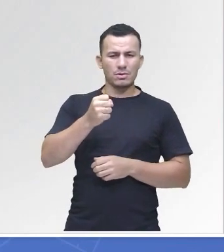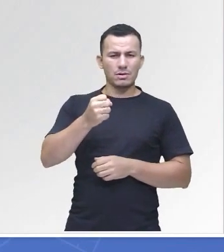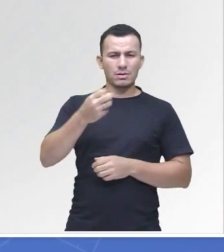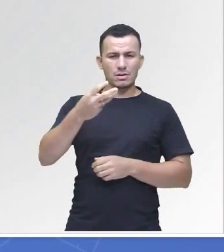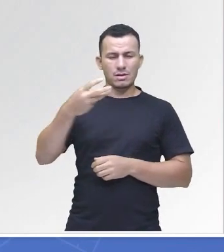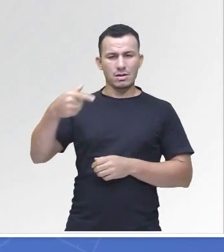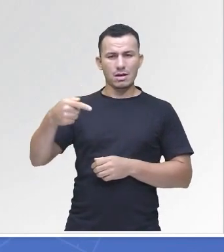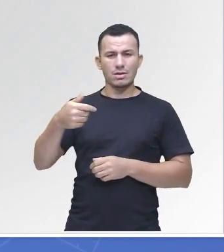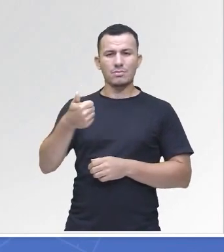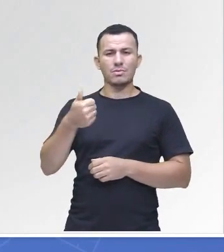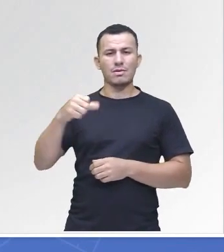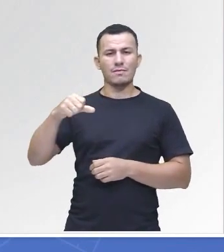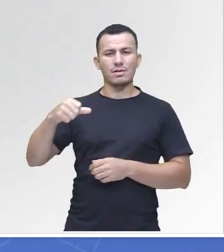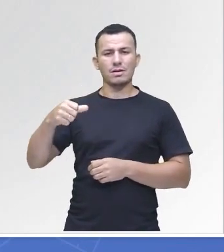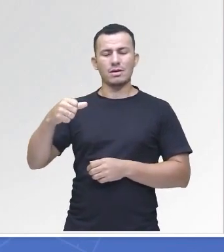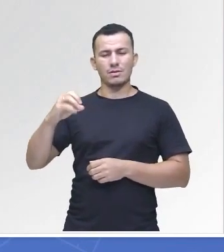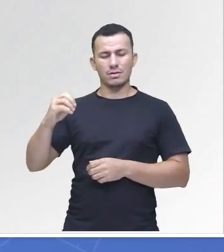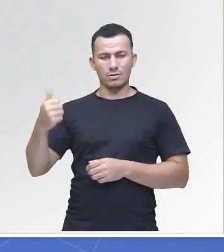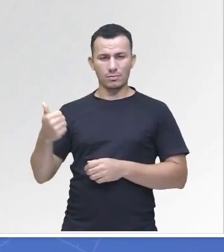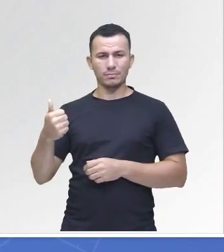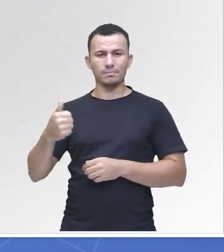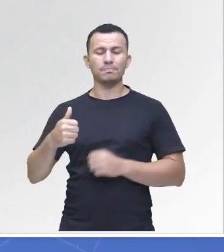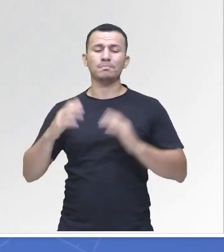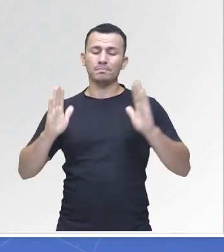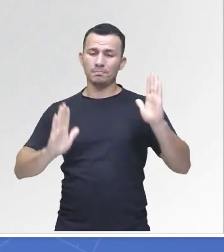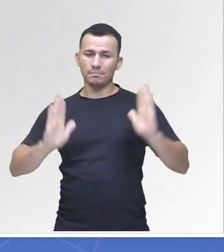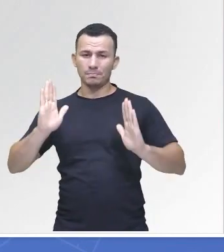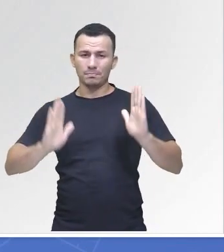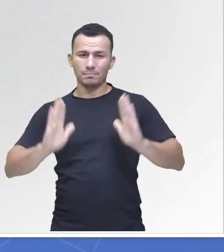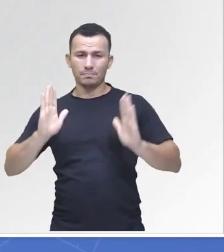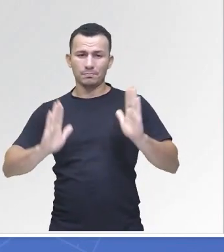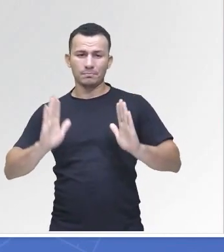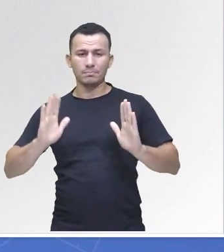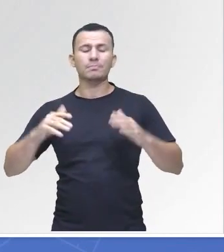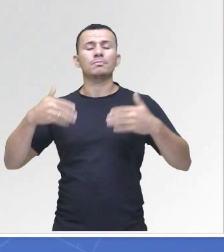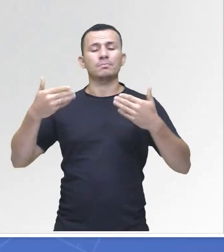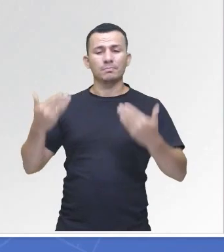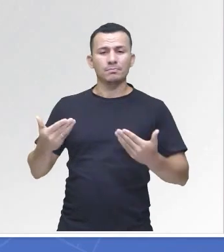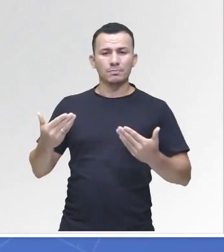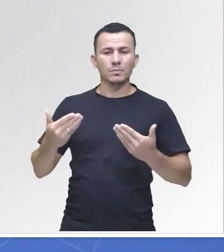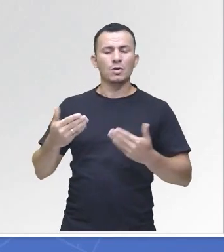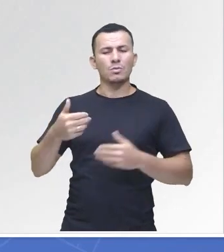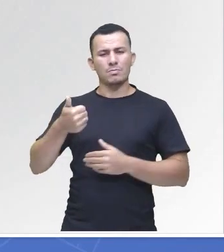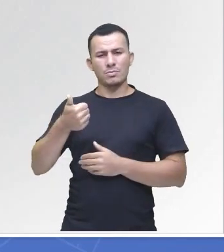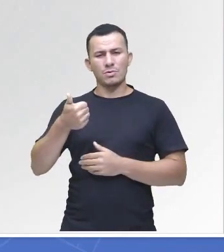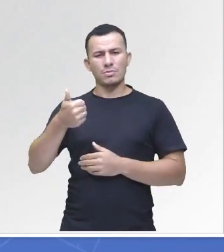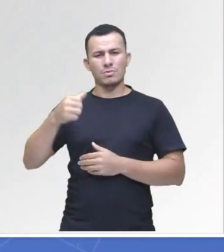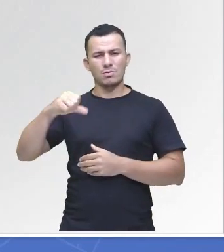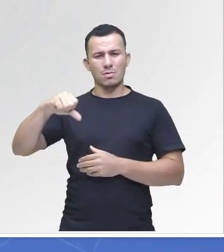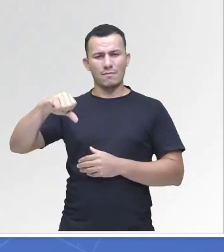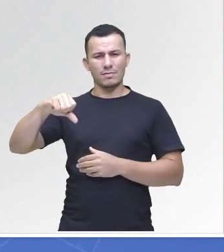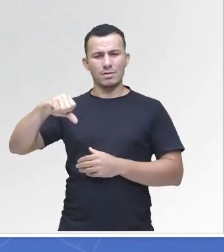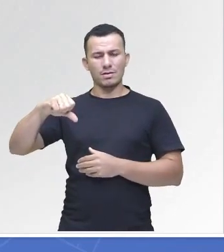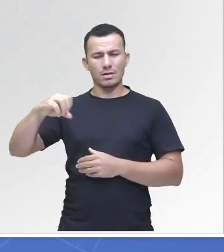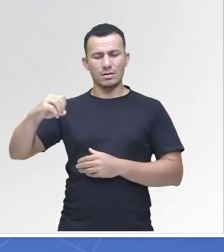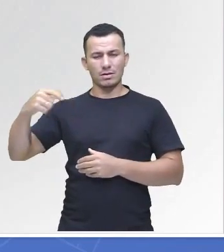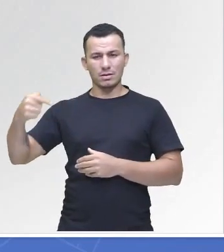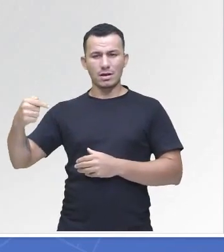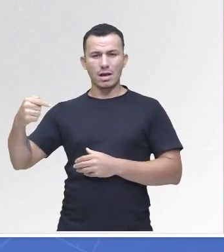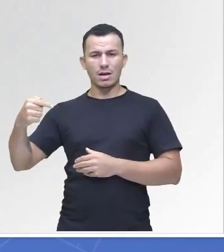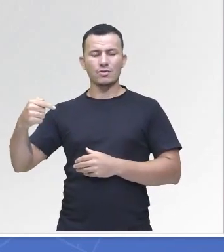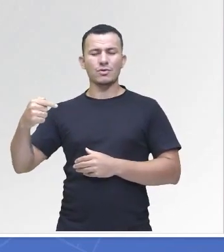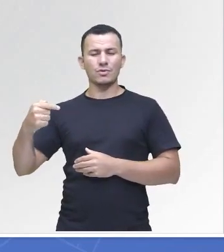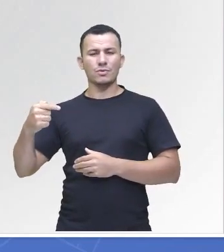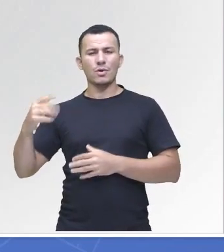1901, consolidando através da Tríplice Entente em 1907 a sua aproximação com